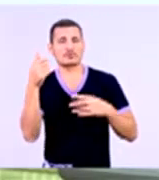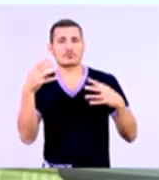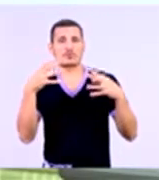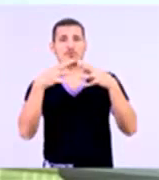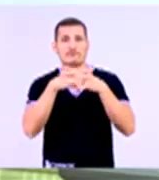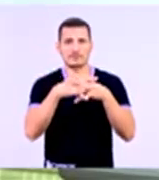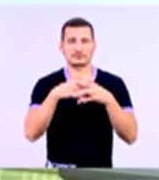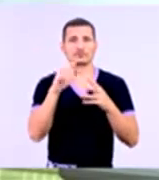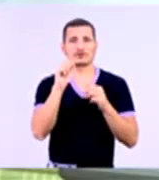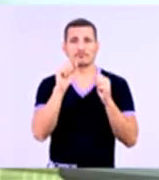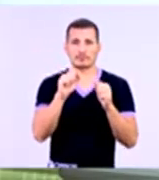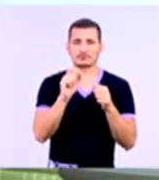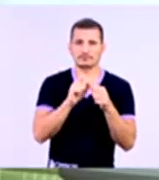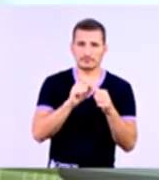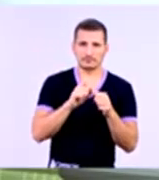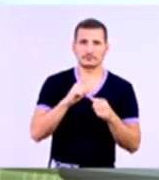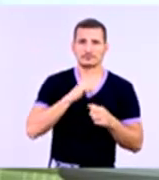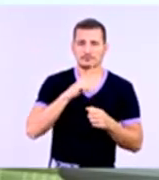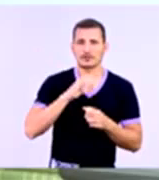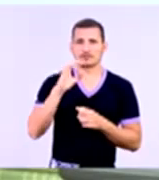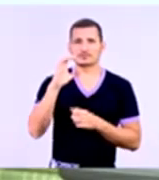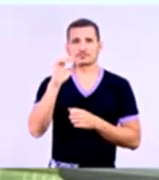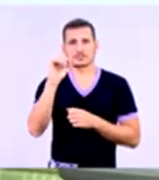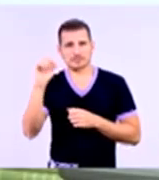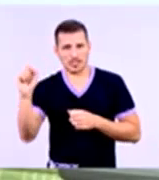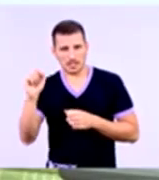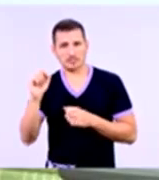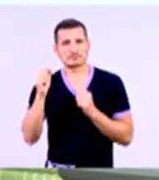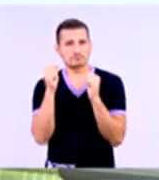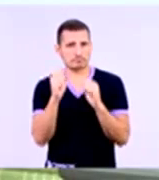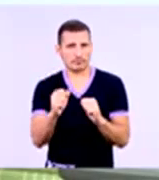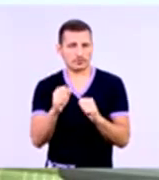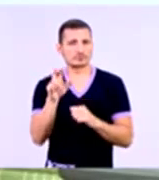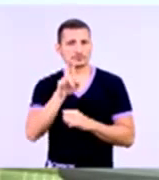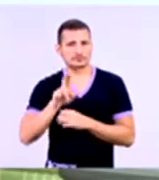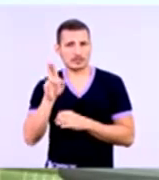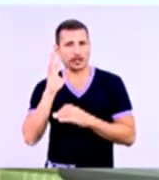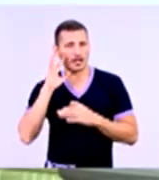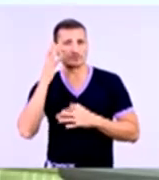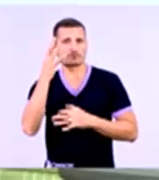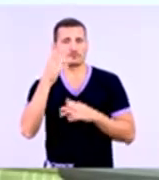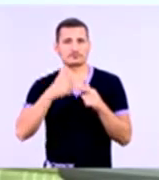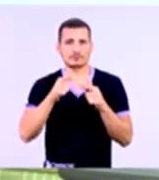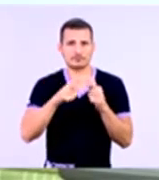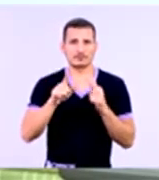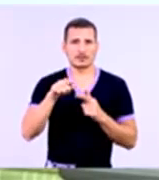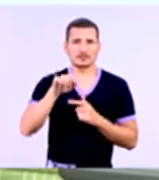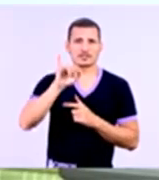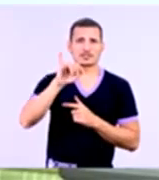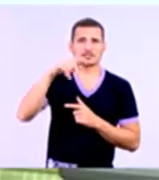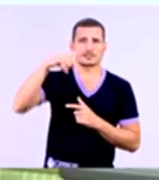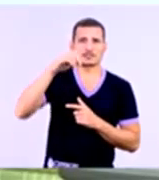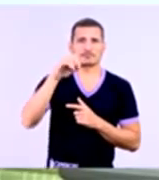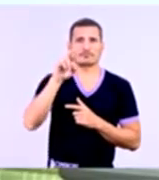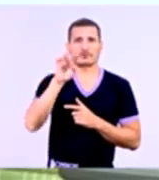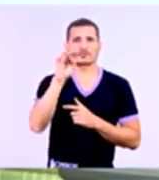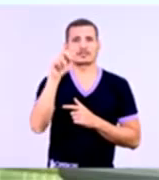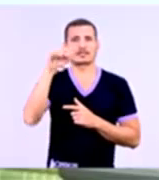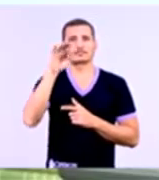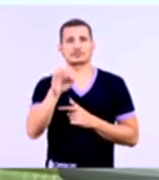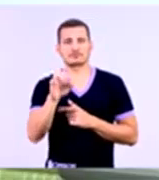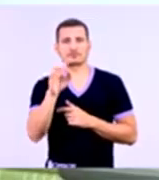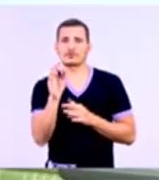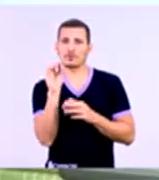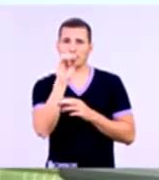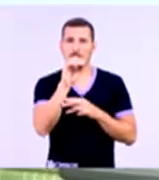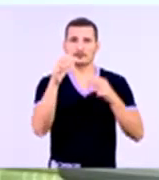feito? Existem recursos de CSS que servem para resolver esse problema, que nós chamamos de important. Você vai colocar na tag